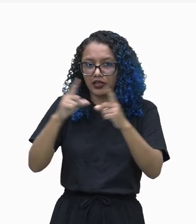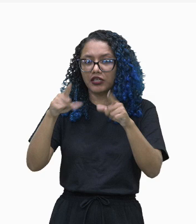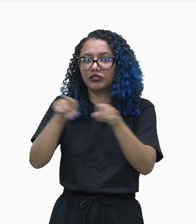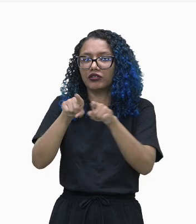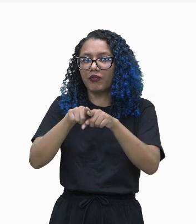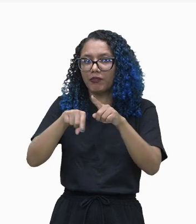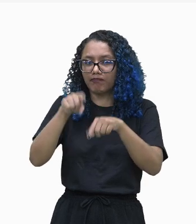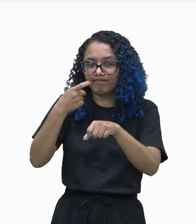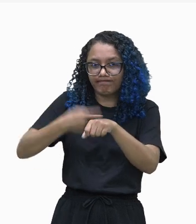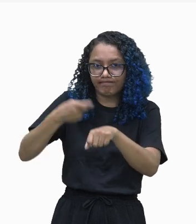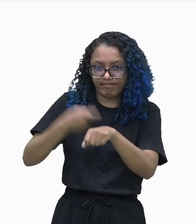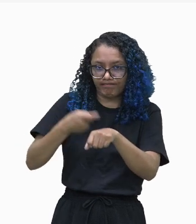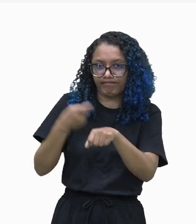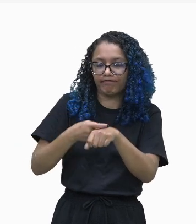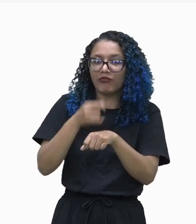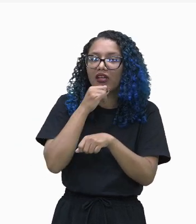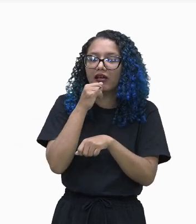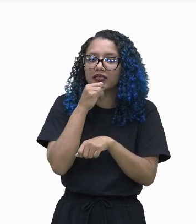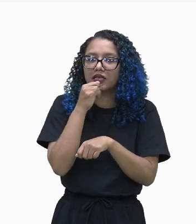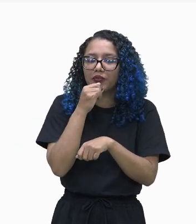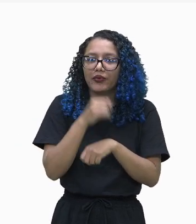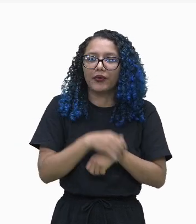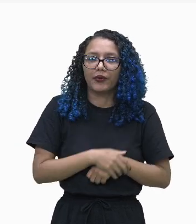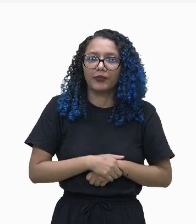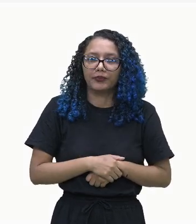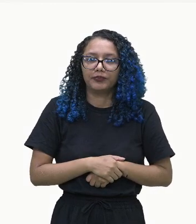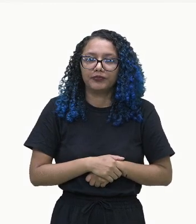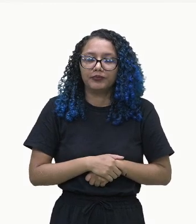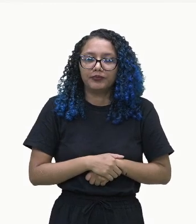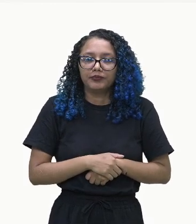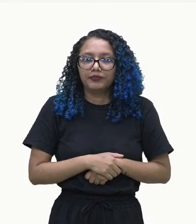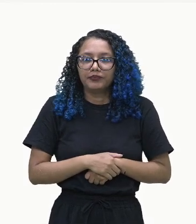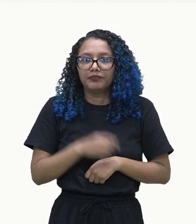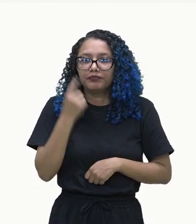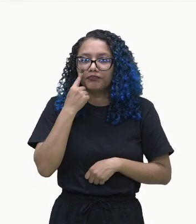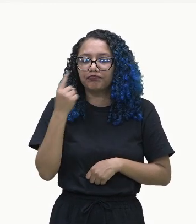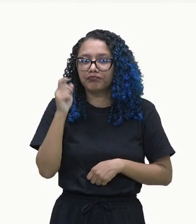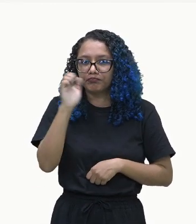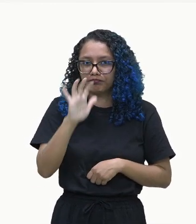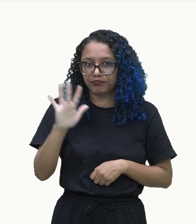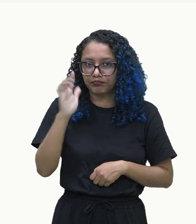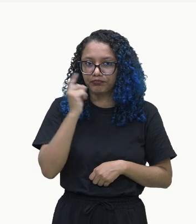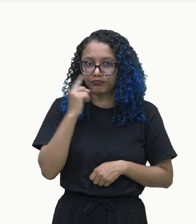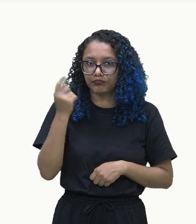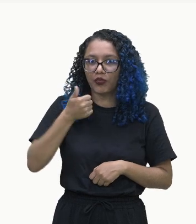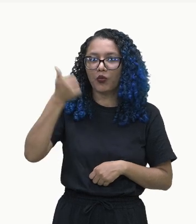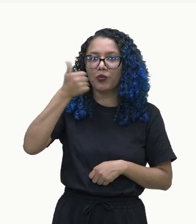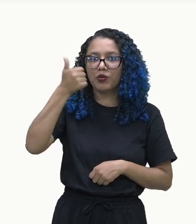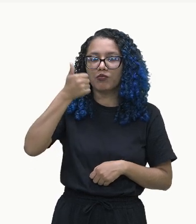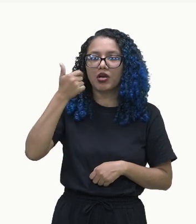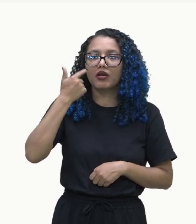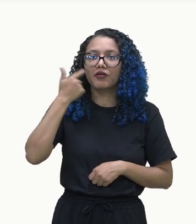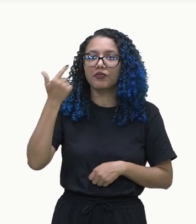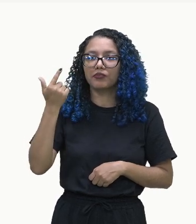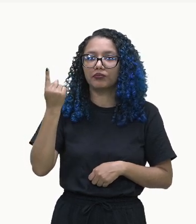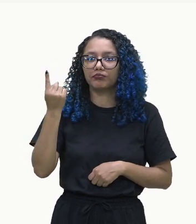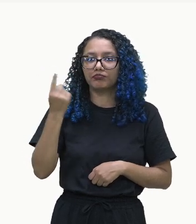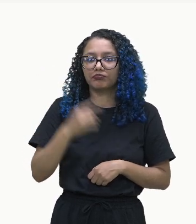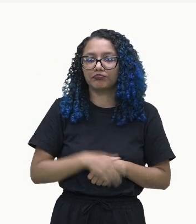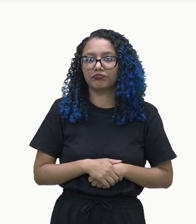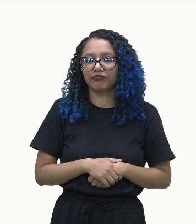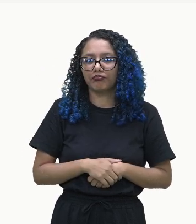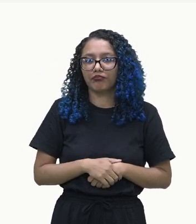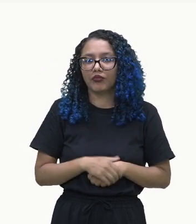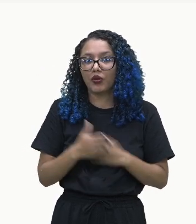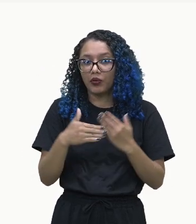Então, eu tenho aqui, olha, que na etapa 1 eu vou ter aqui um processo de